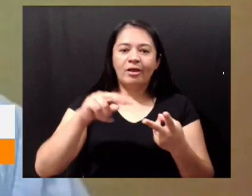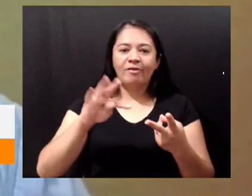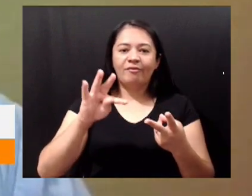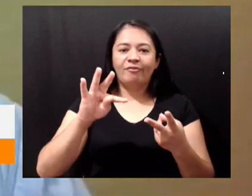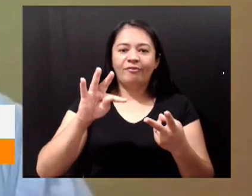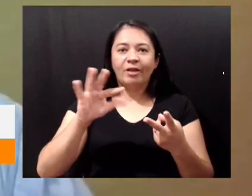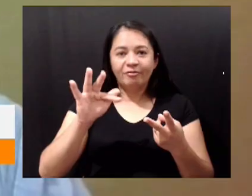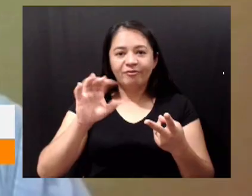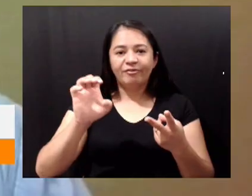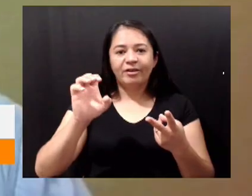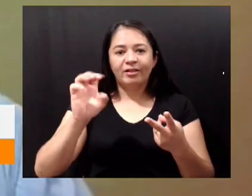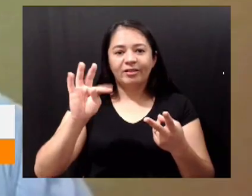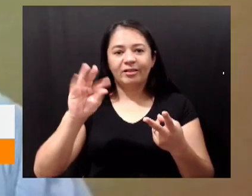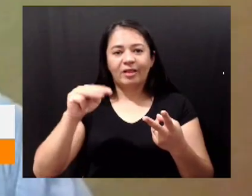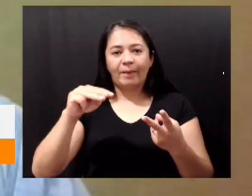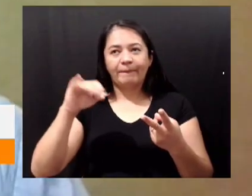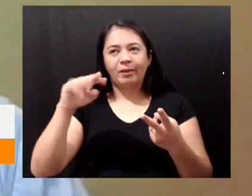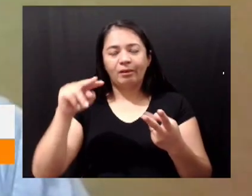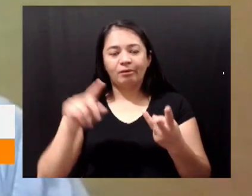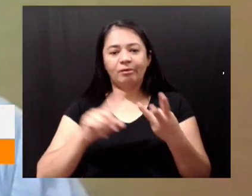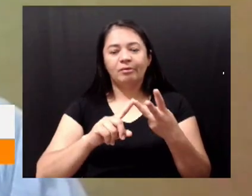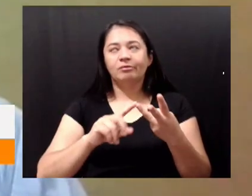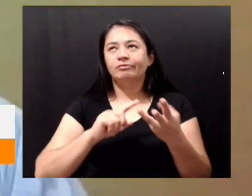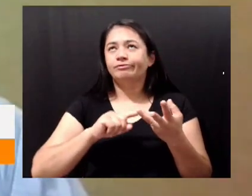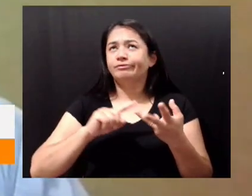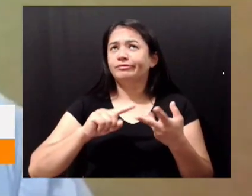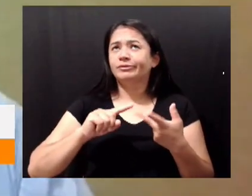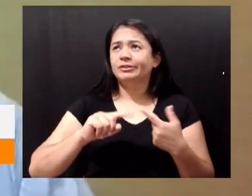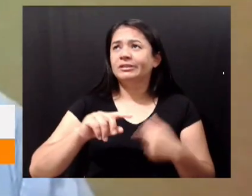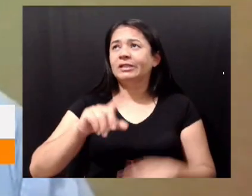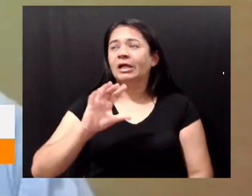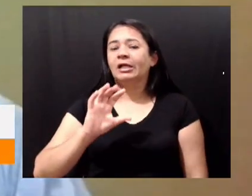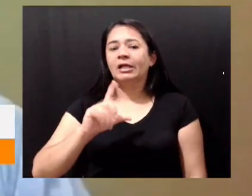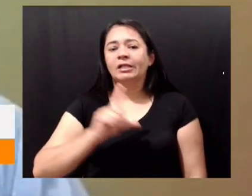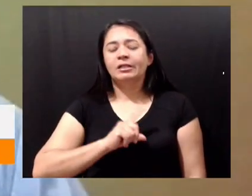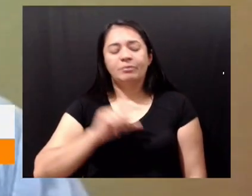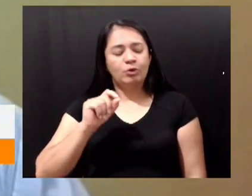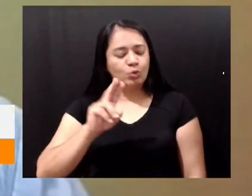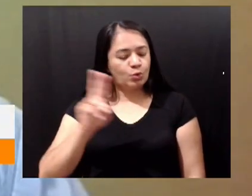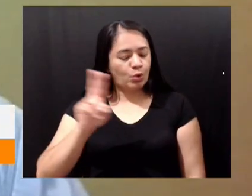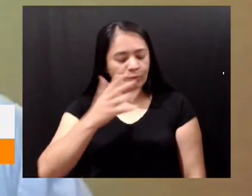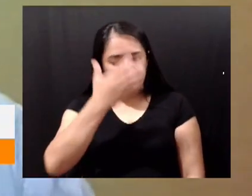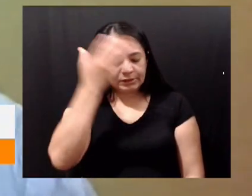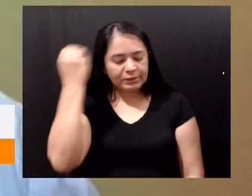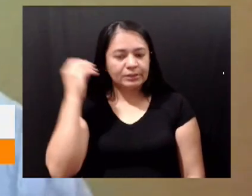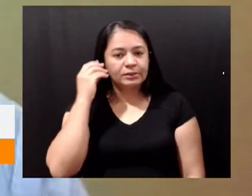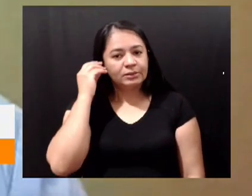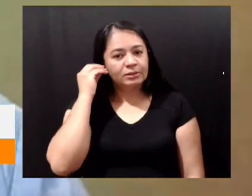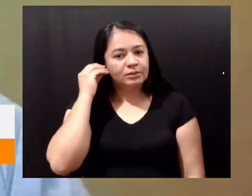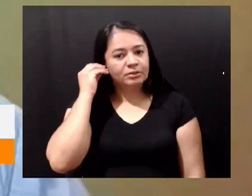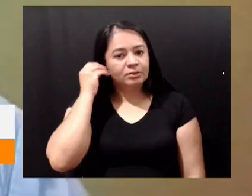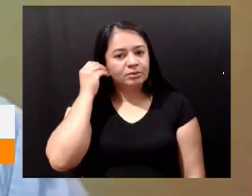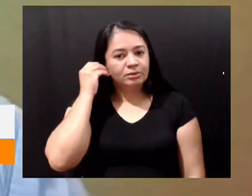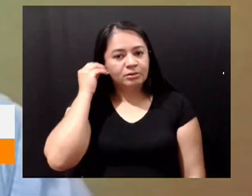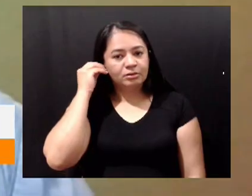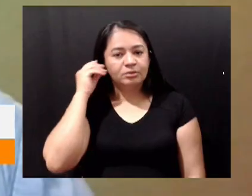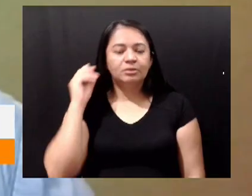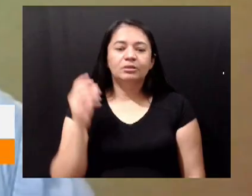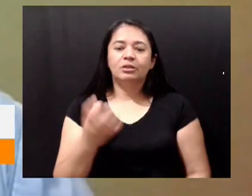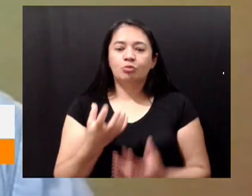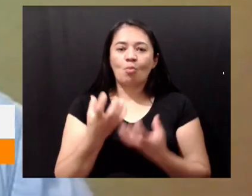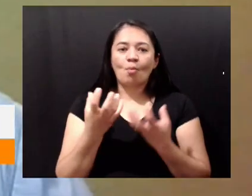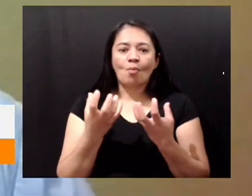eh, enfim, teve aquele que esqueci agora o nome que agia na absorção